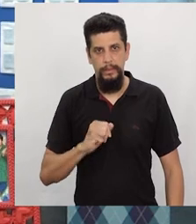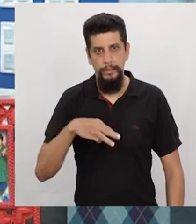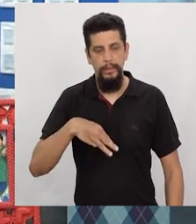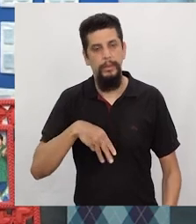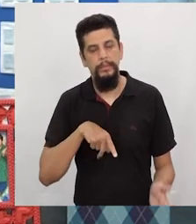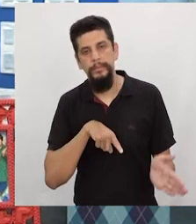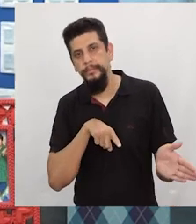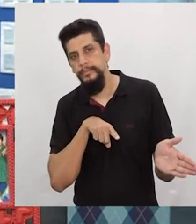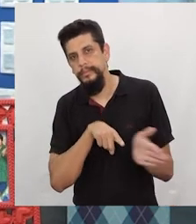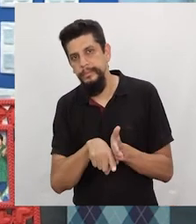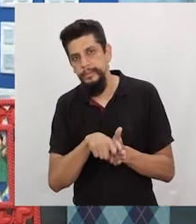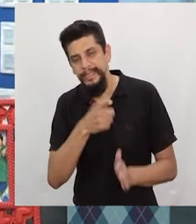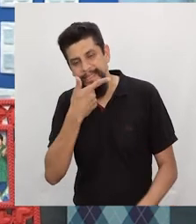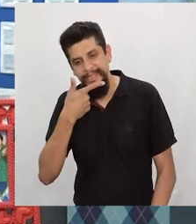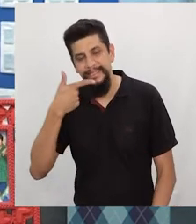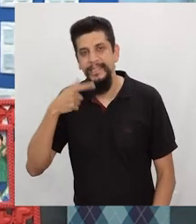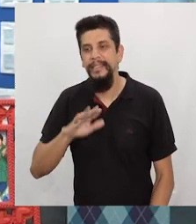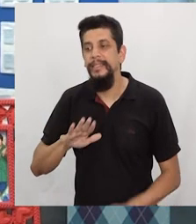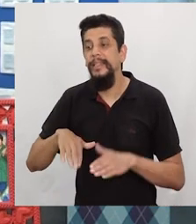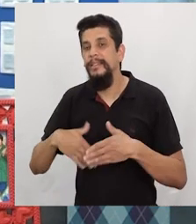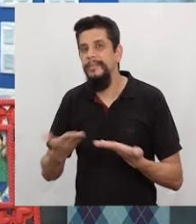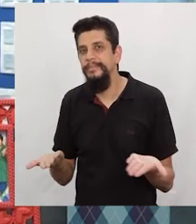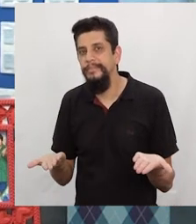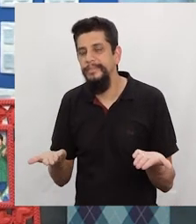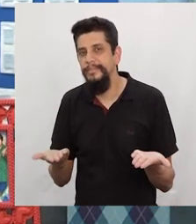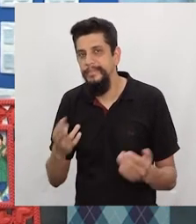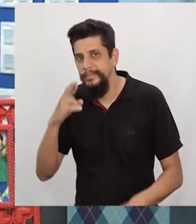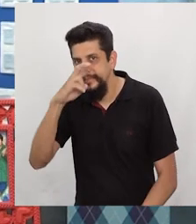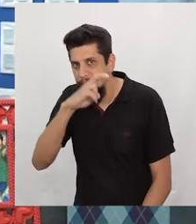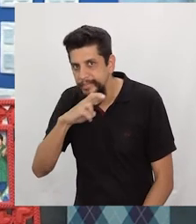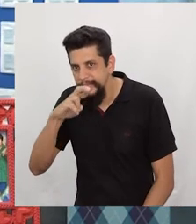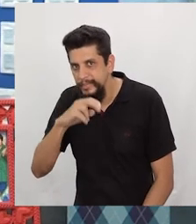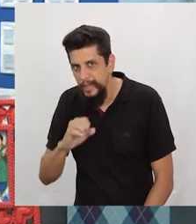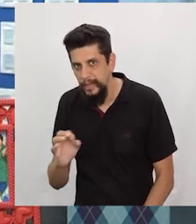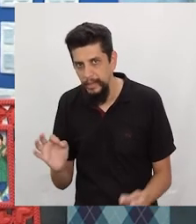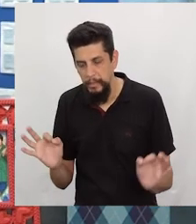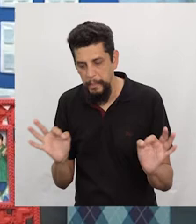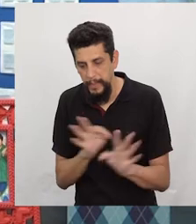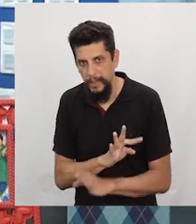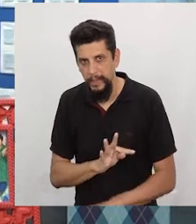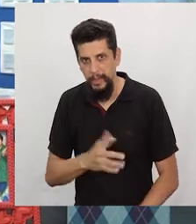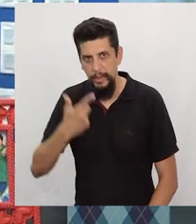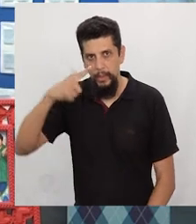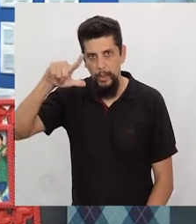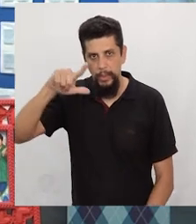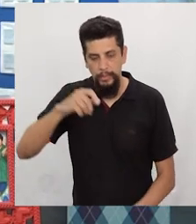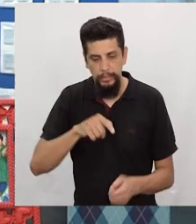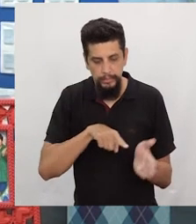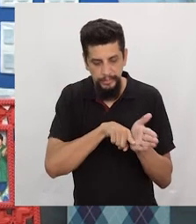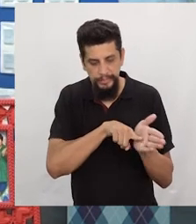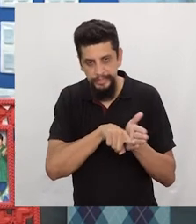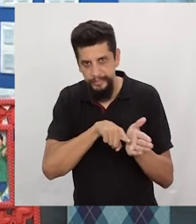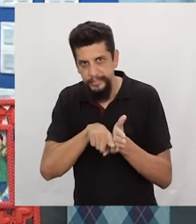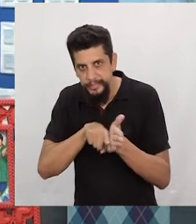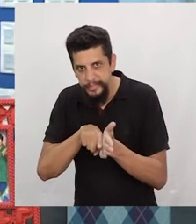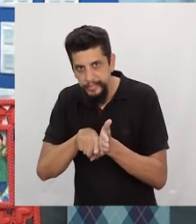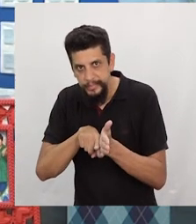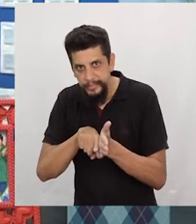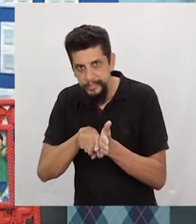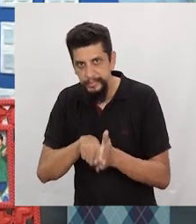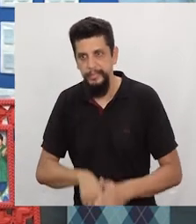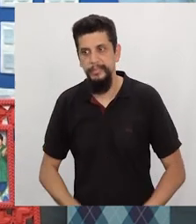com um sorriso empolgado. E aí, detetive Pipo? Pronto para a próxima investigação?